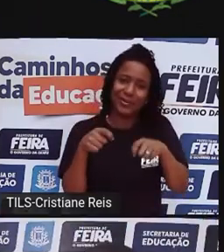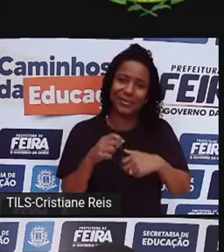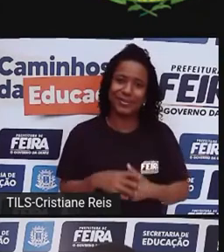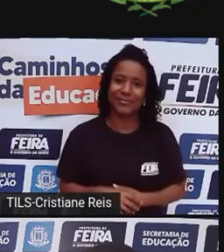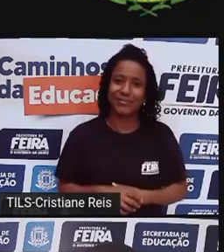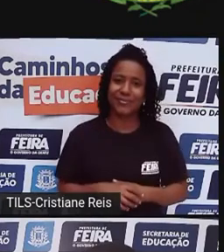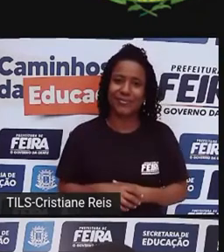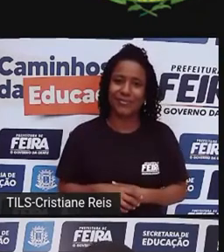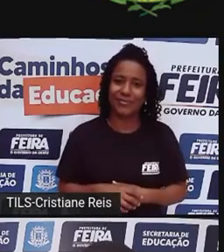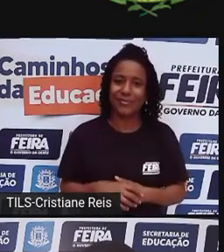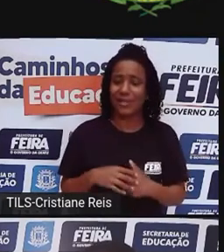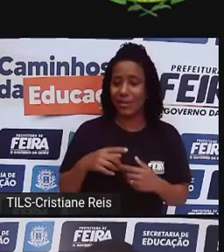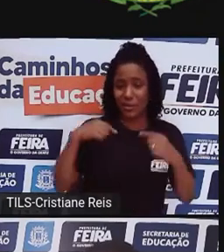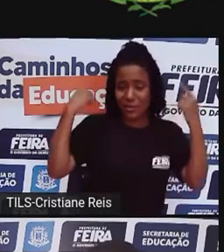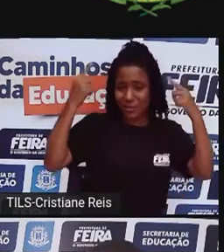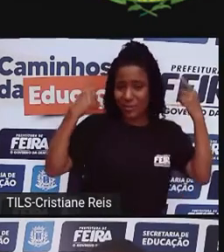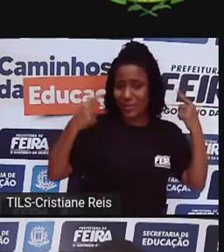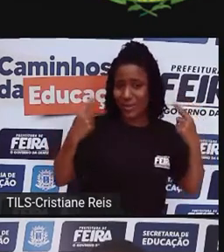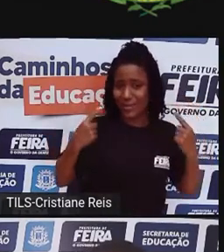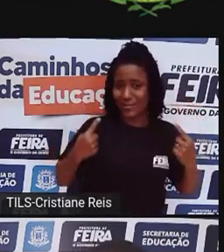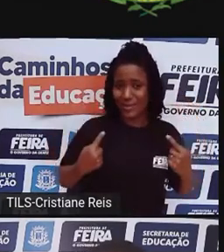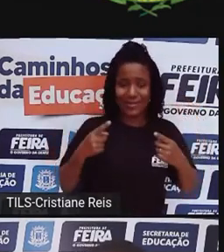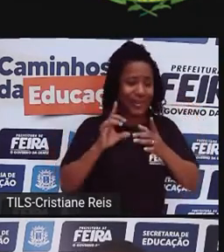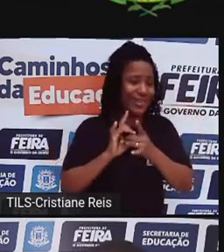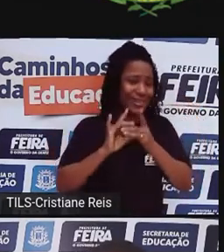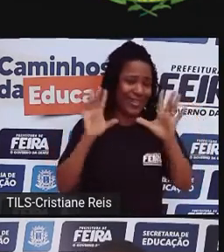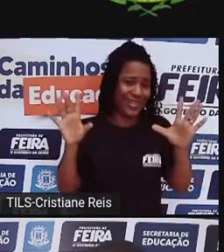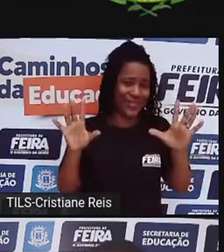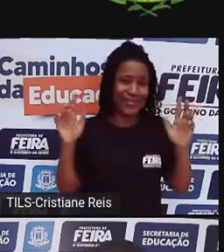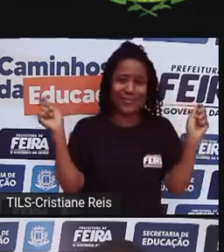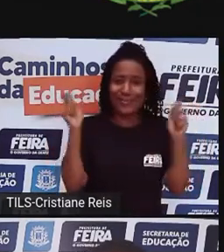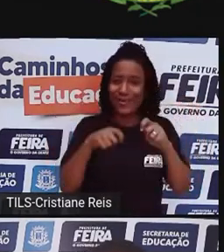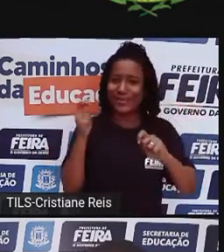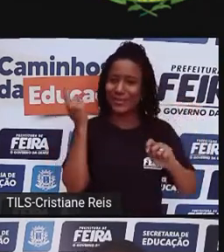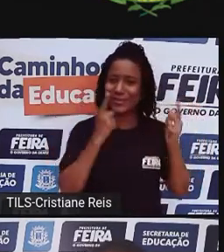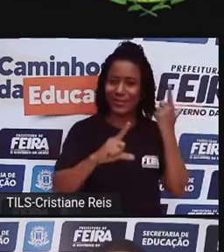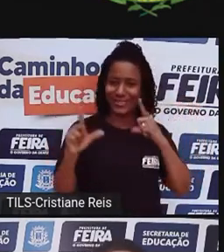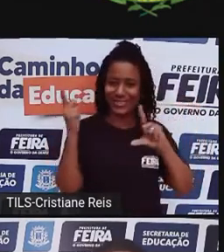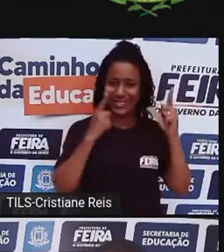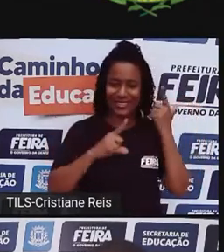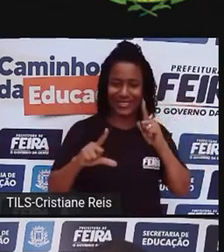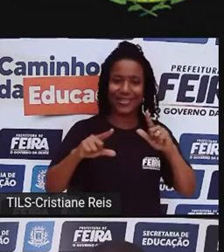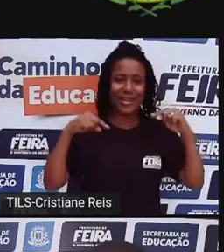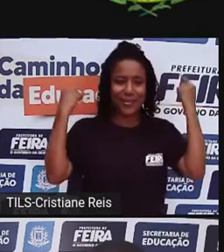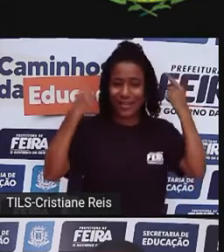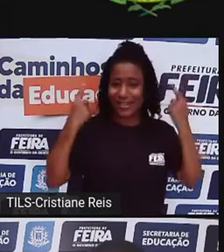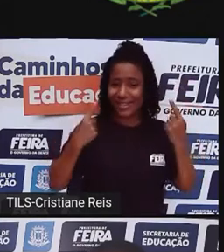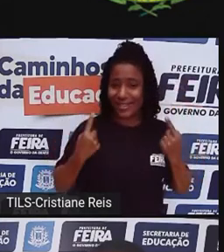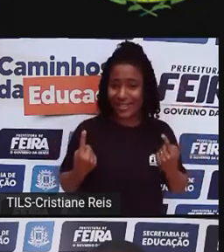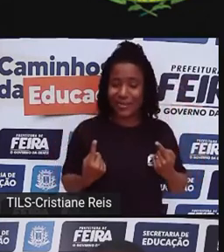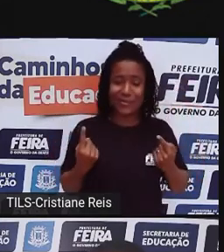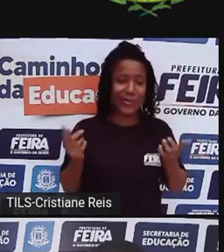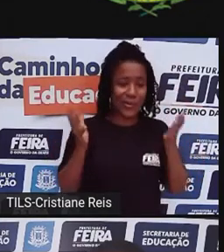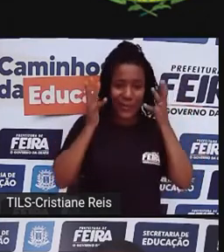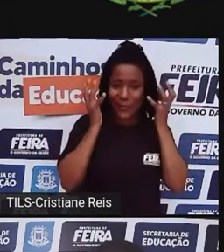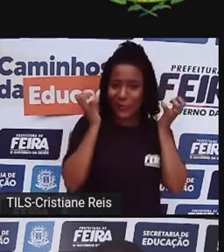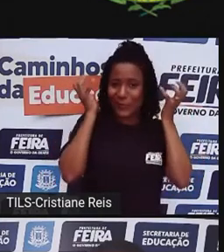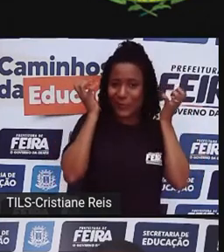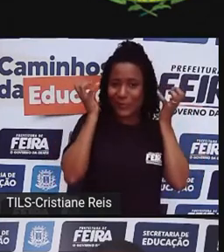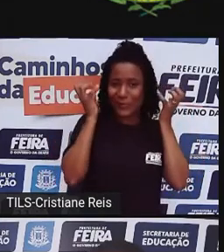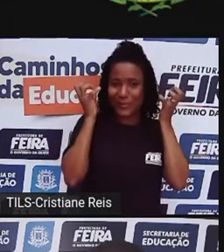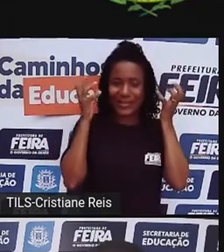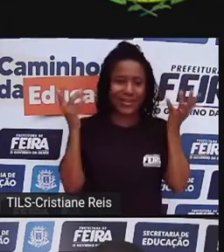não impede você de conquistar nada, você é maravilhoso com o cabelo crespo e cacheado, então não impede de